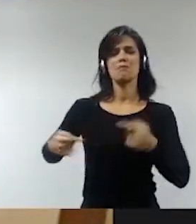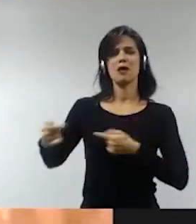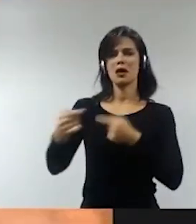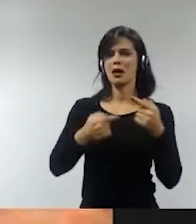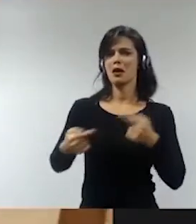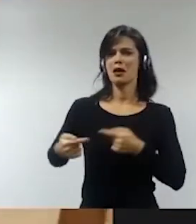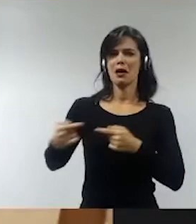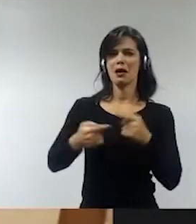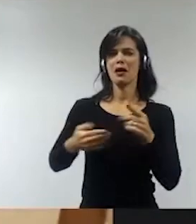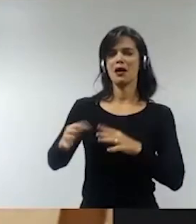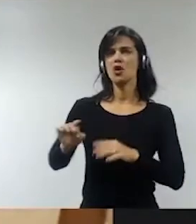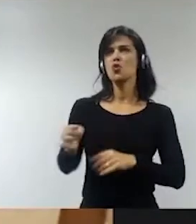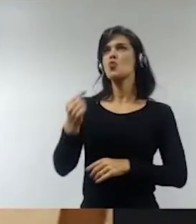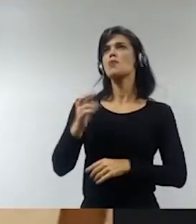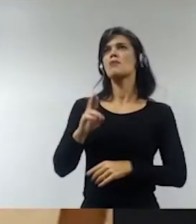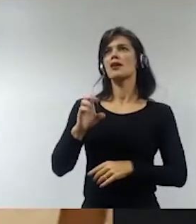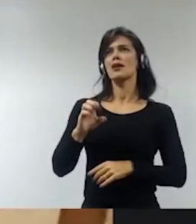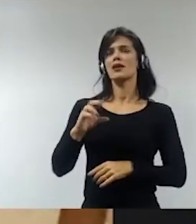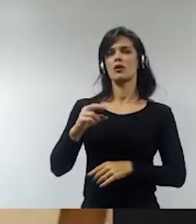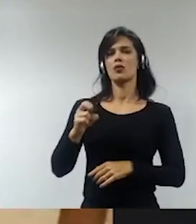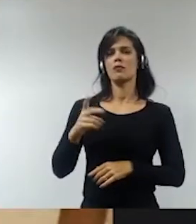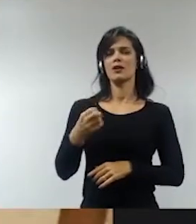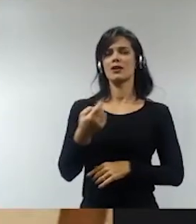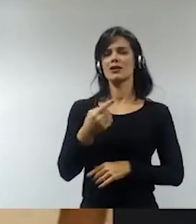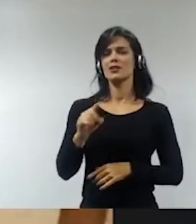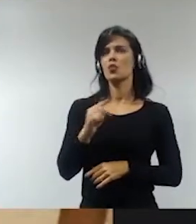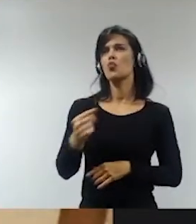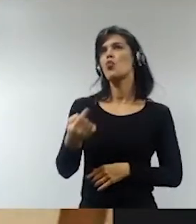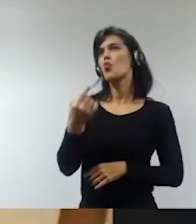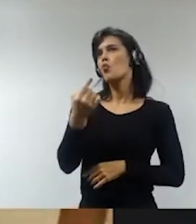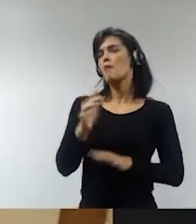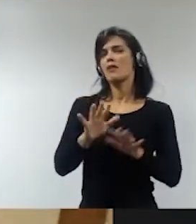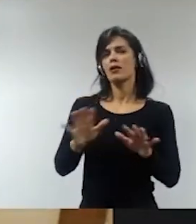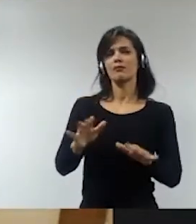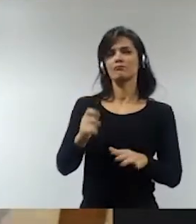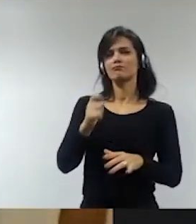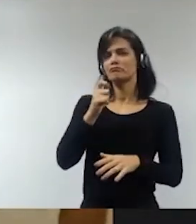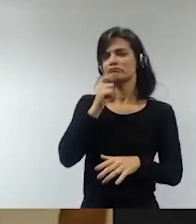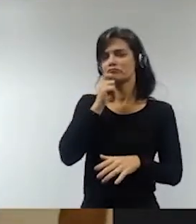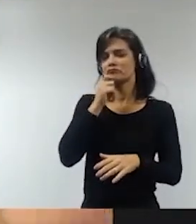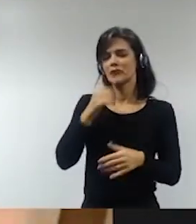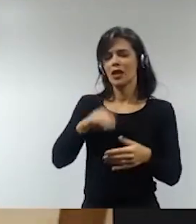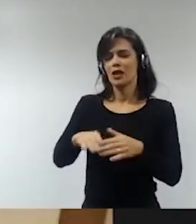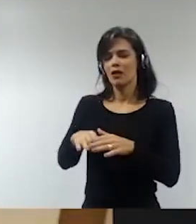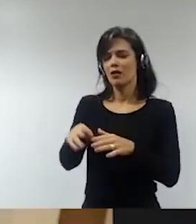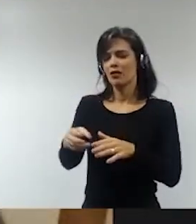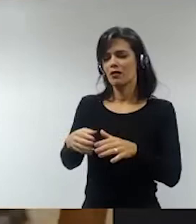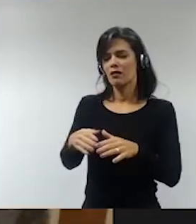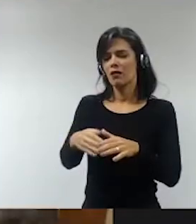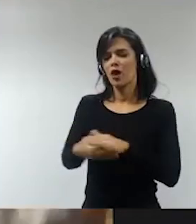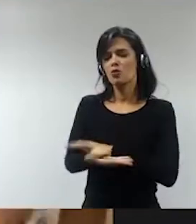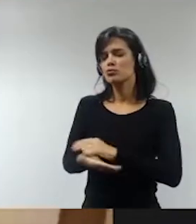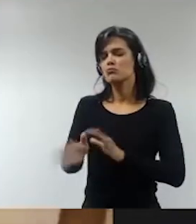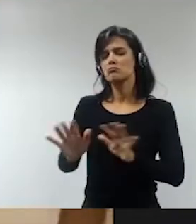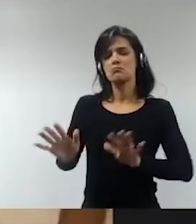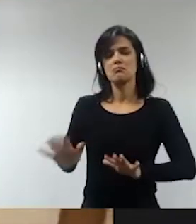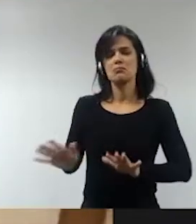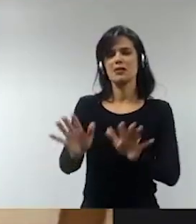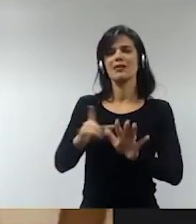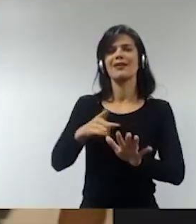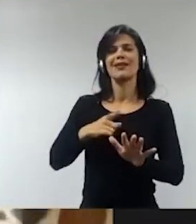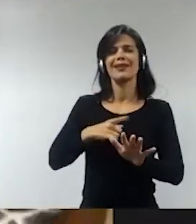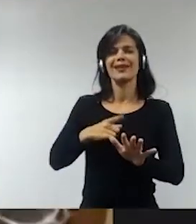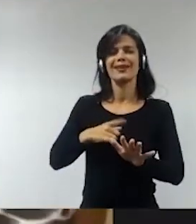uma recuperação, às vezes estão familiarizados com esse processo que é único, coletivo,